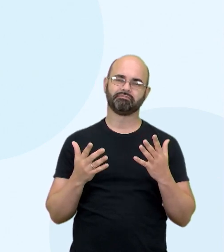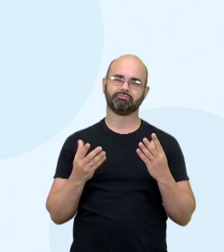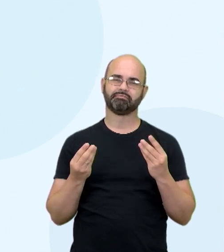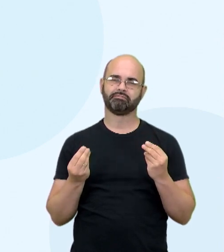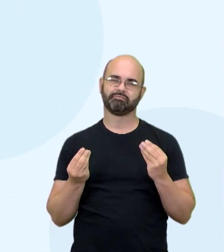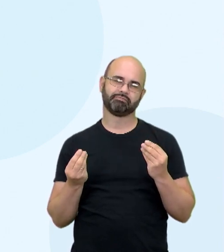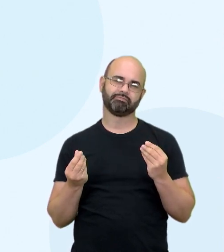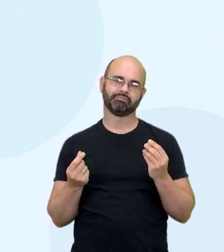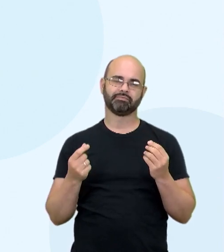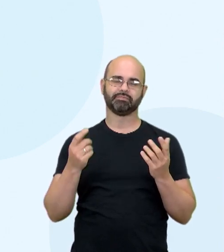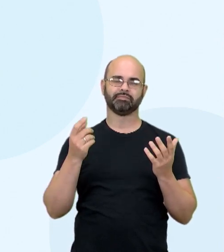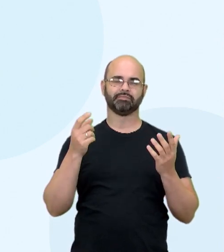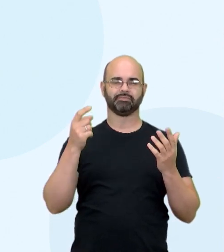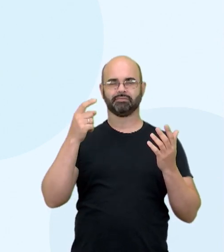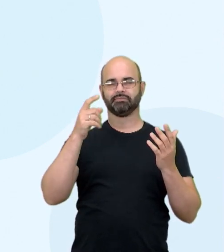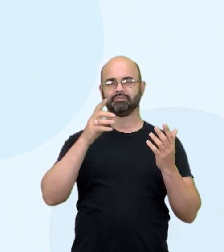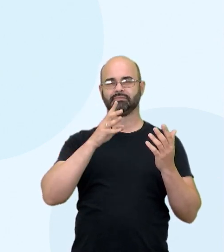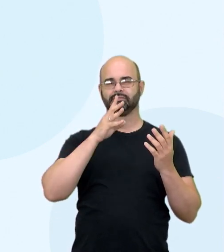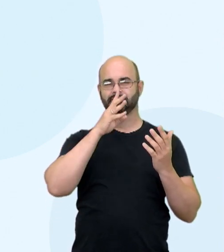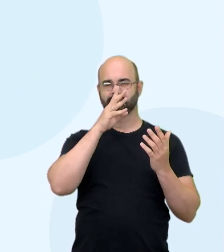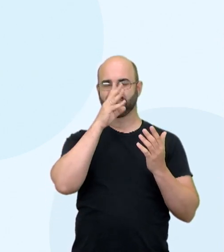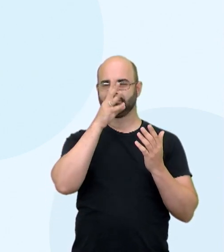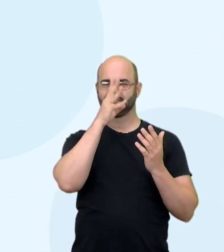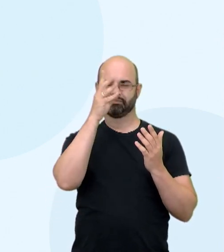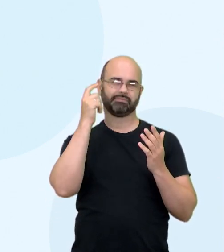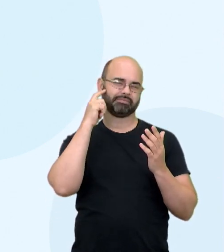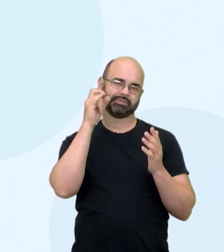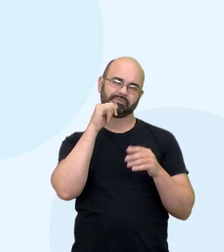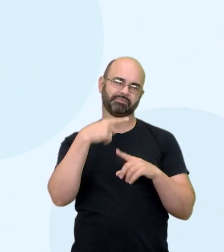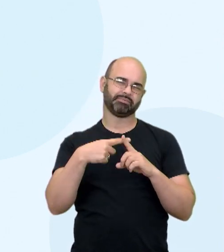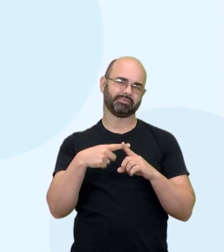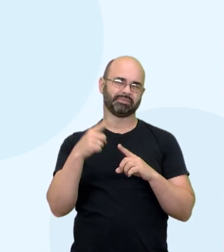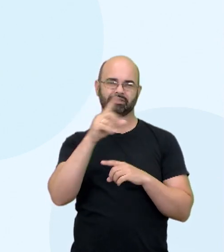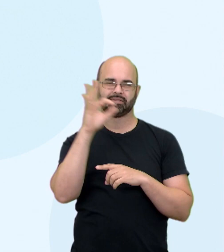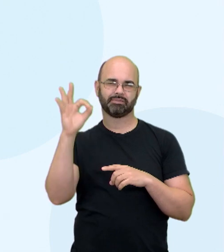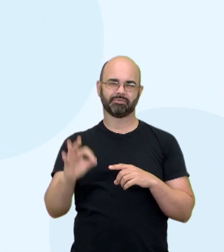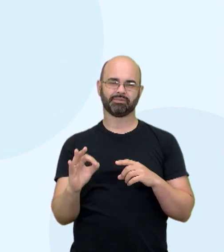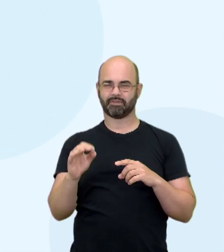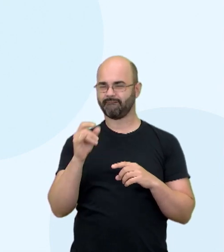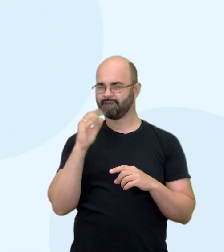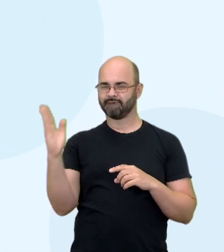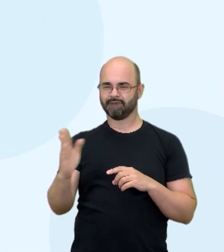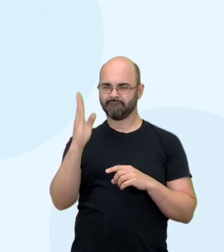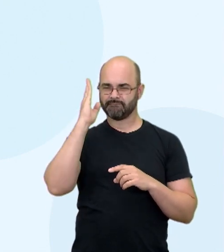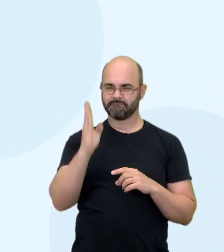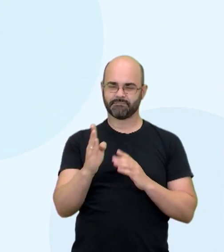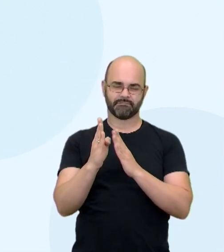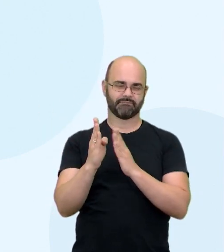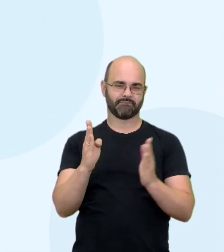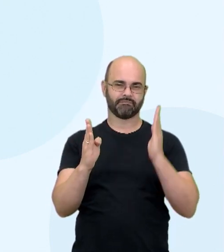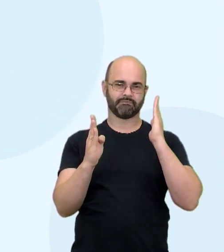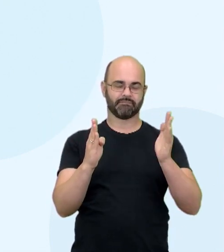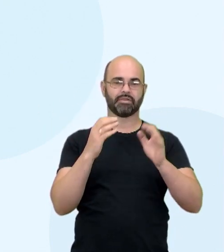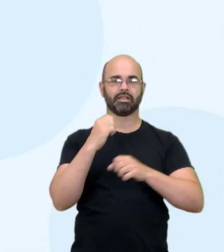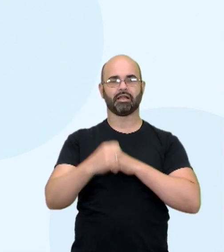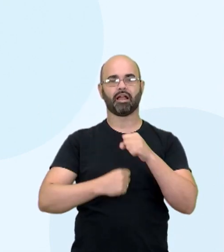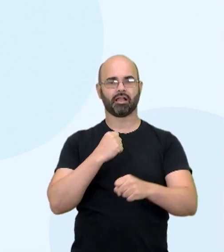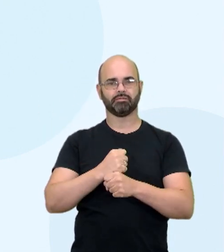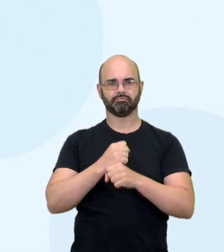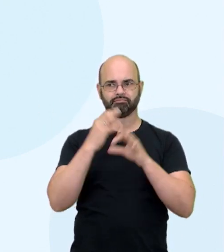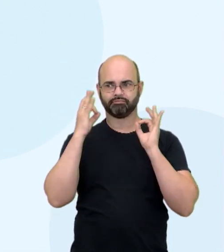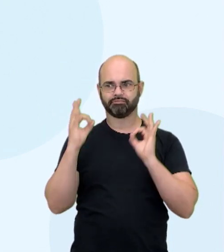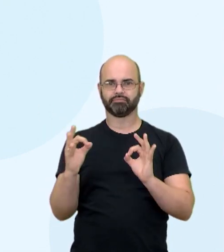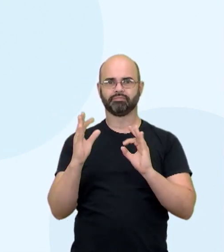digamos, grosseira, porque a gente nunca pode periodizar esses processos históricos exatamente por anos, mas assim, a